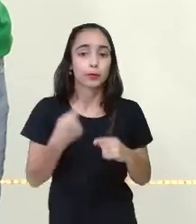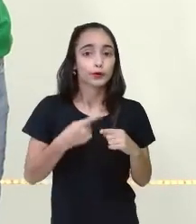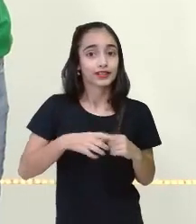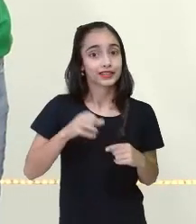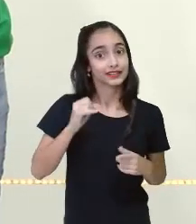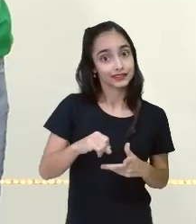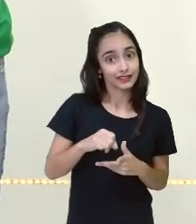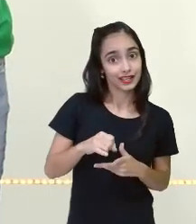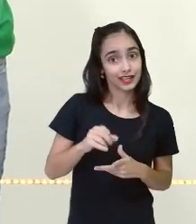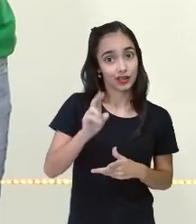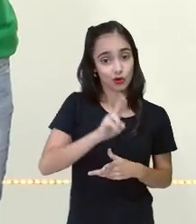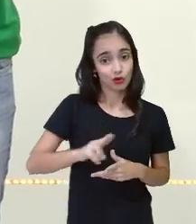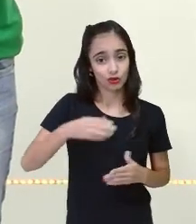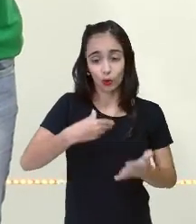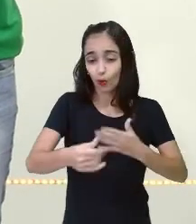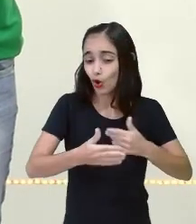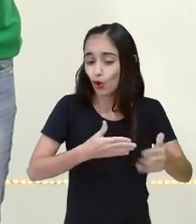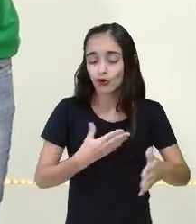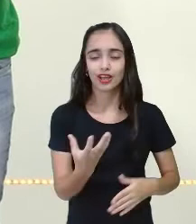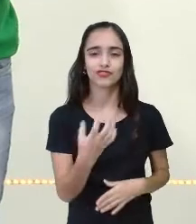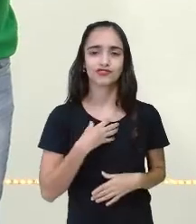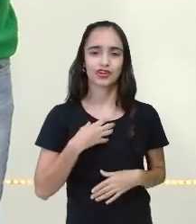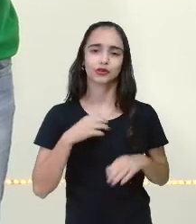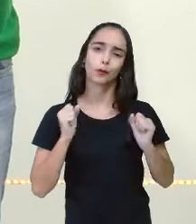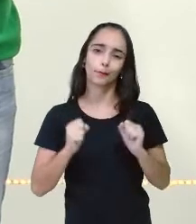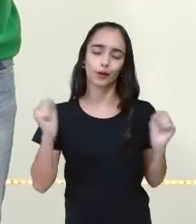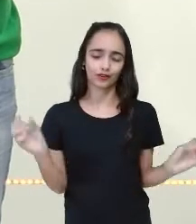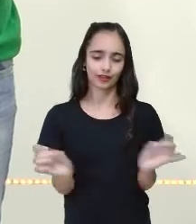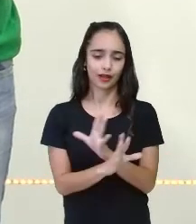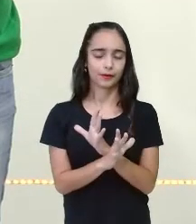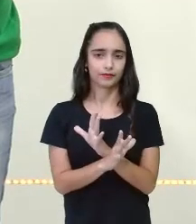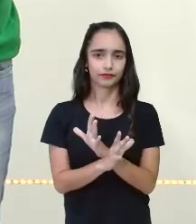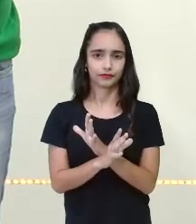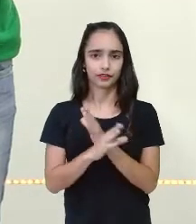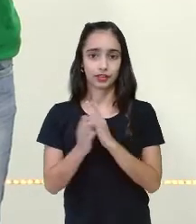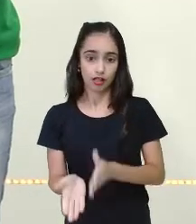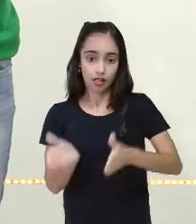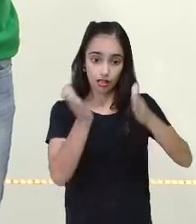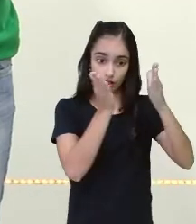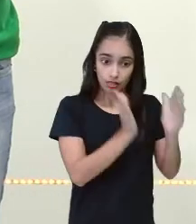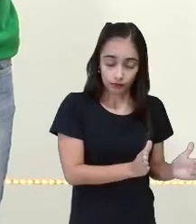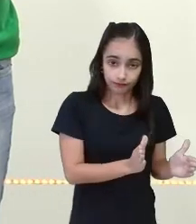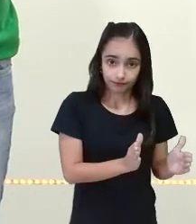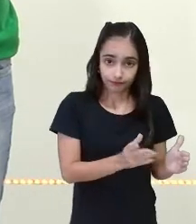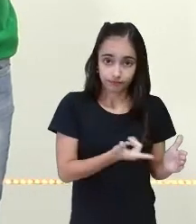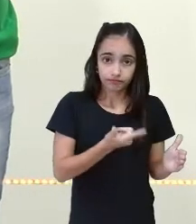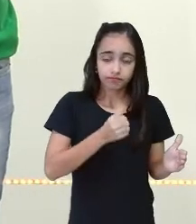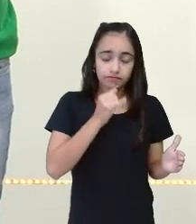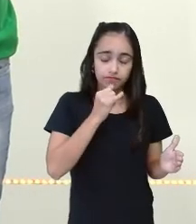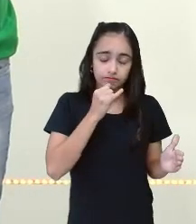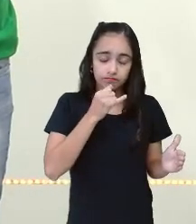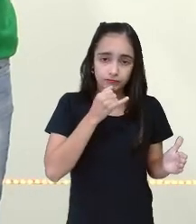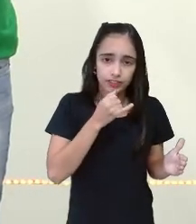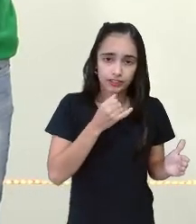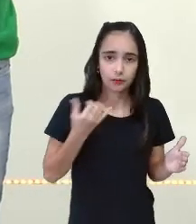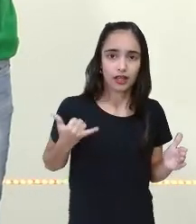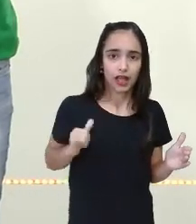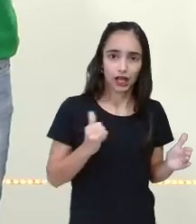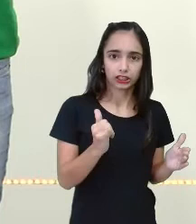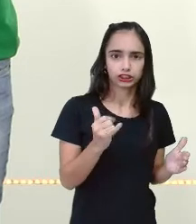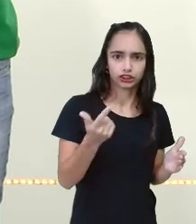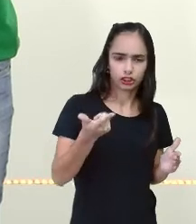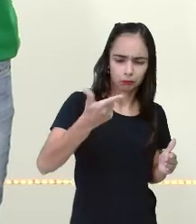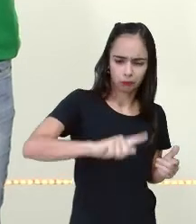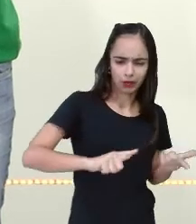dia acaba, tá? É a diferença. A renovável tem para sempre, como as ondas no mar, por exemplo, a luz do sol. Mas a